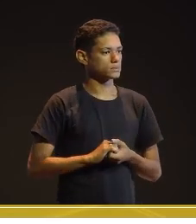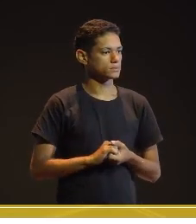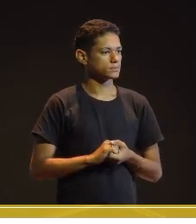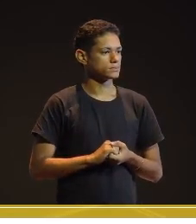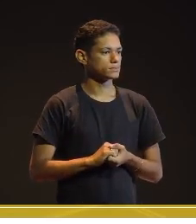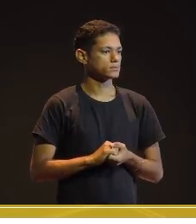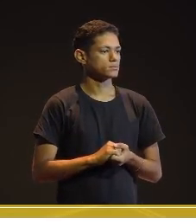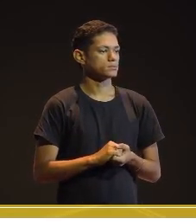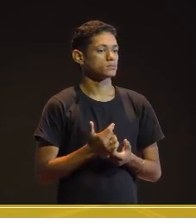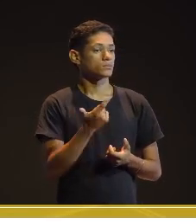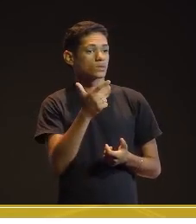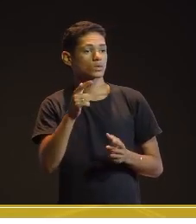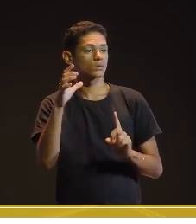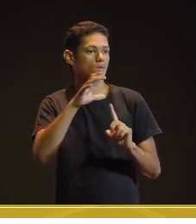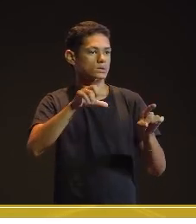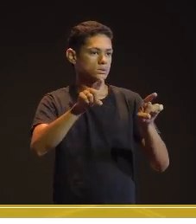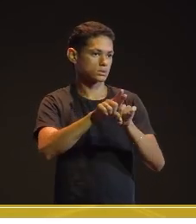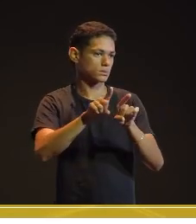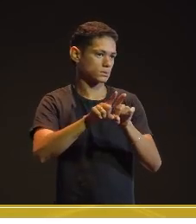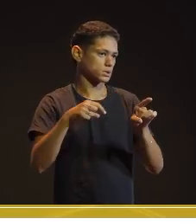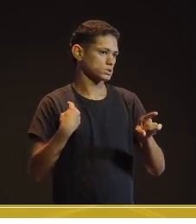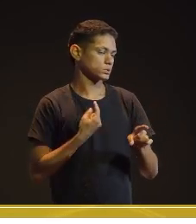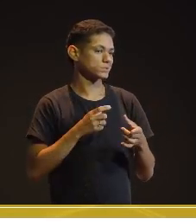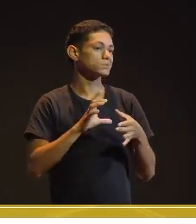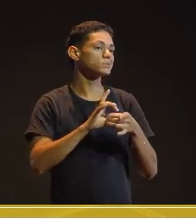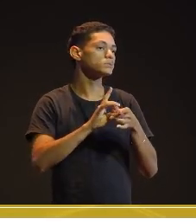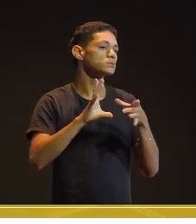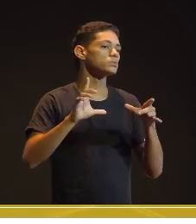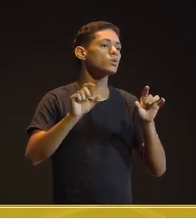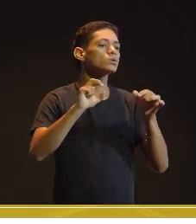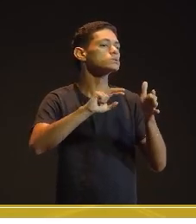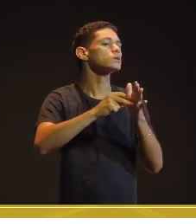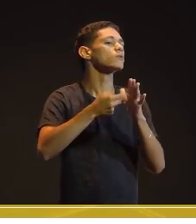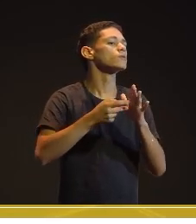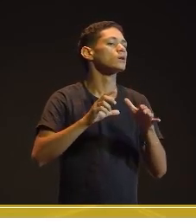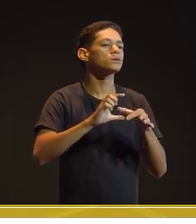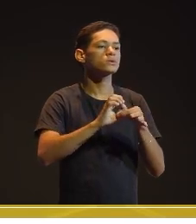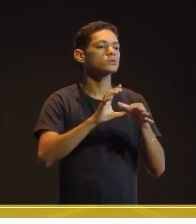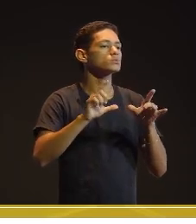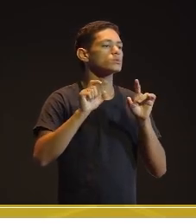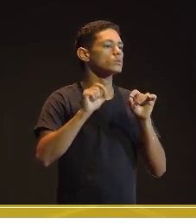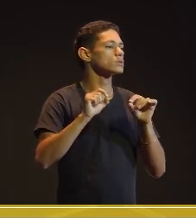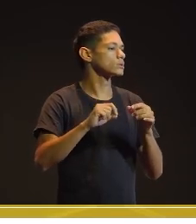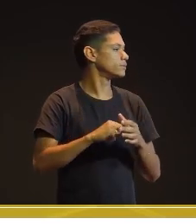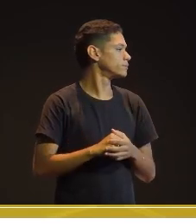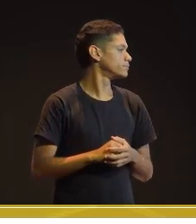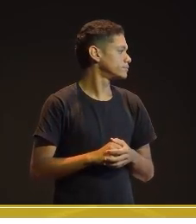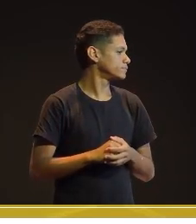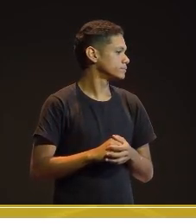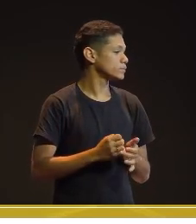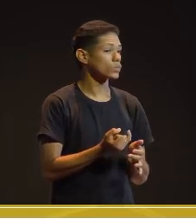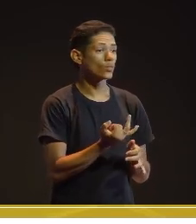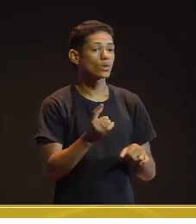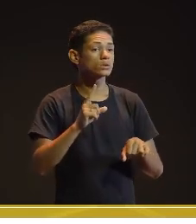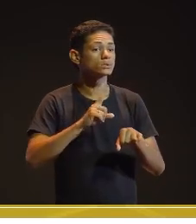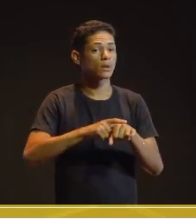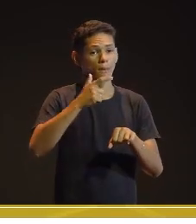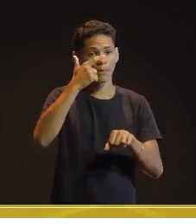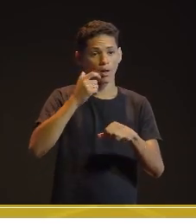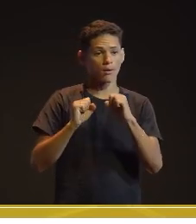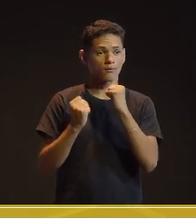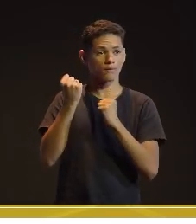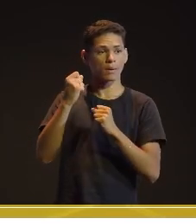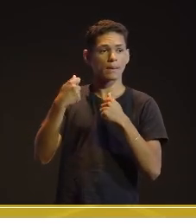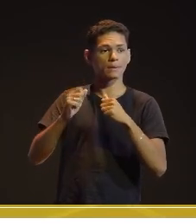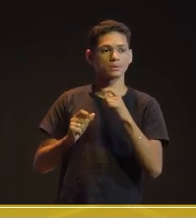Uma outra coisa que impacta muito a gente, disponibilidade. O que significa disponibilidade? O quanto do tempo que a minha usina teria